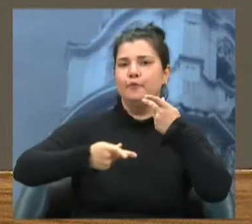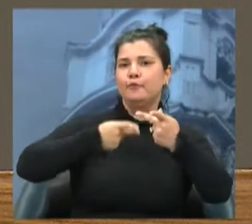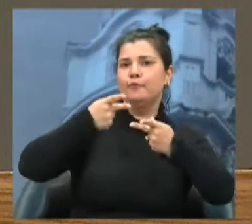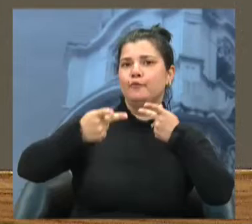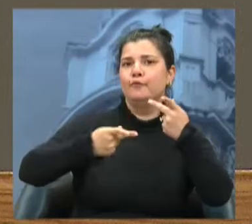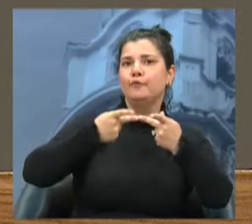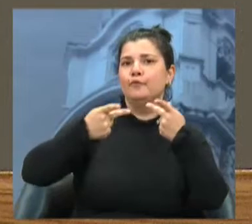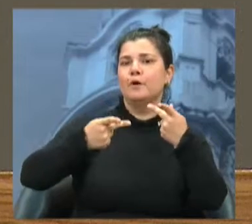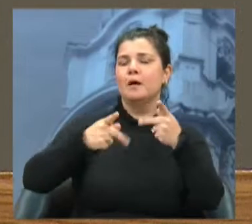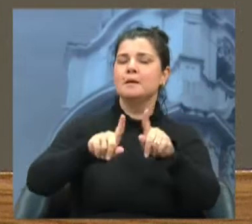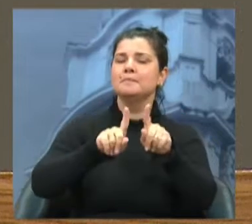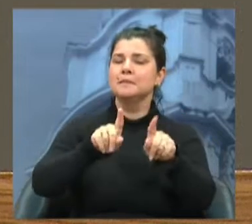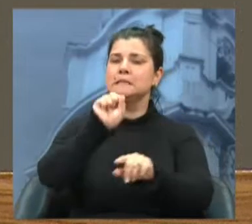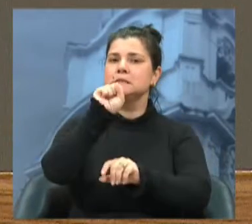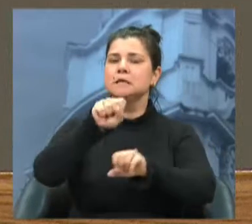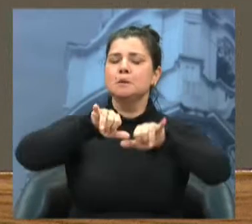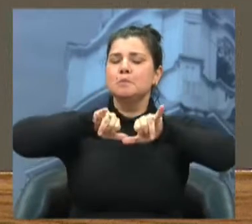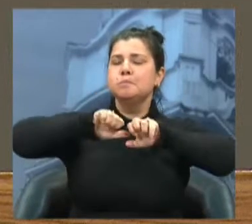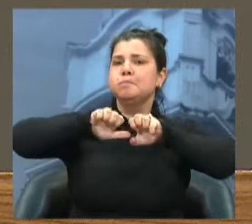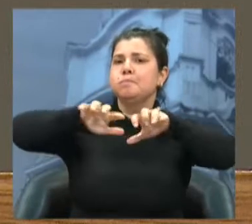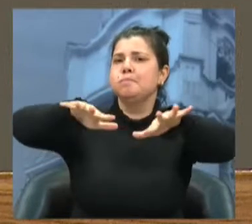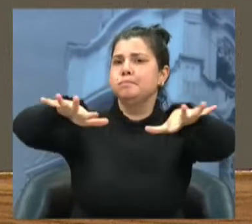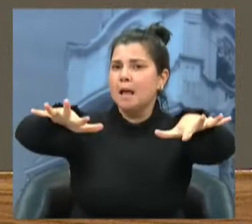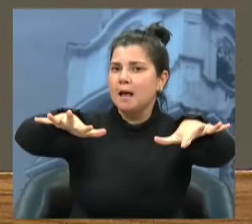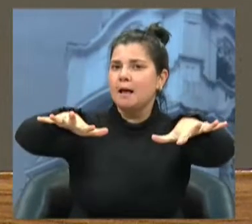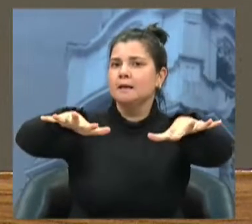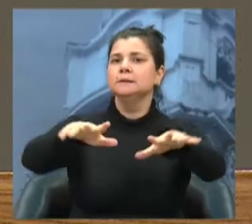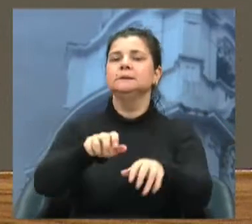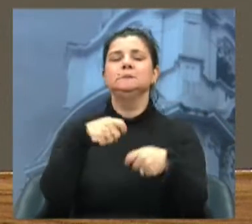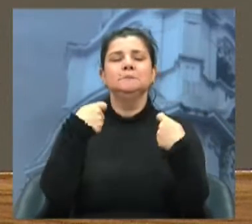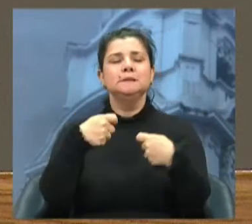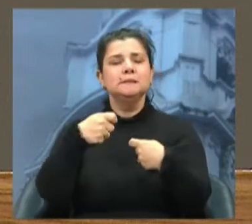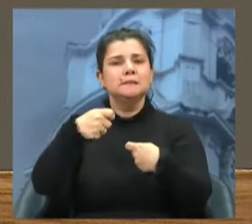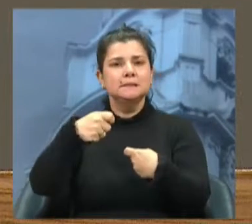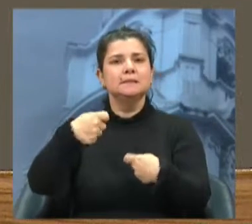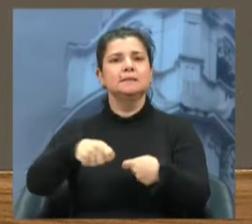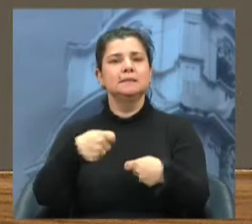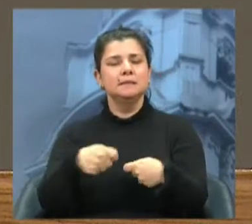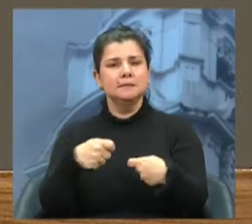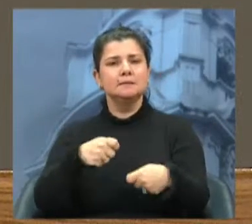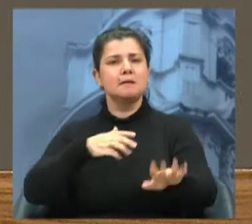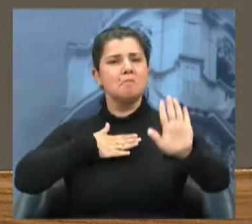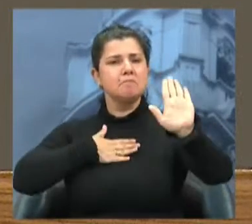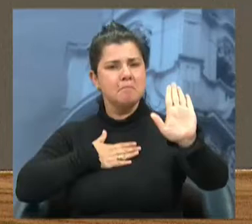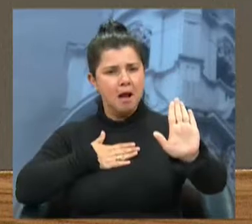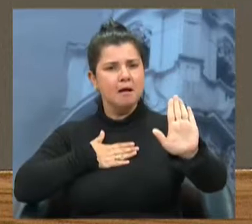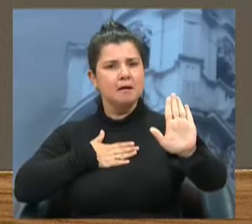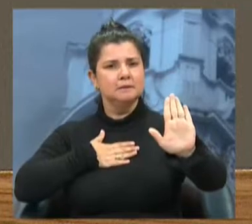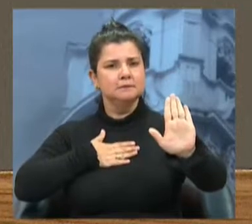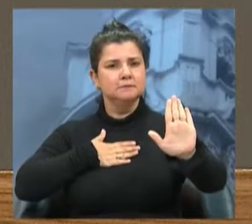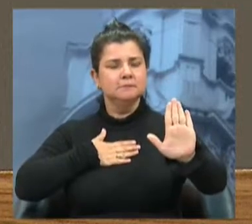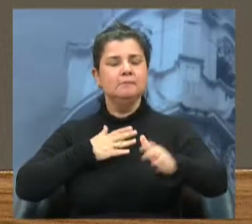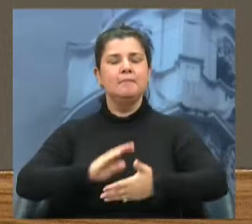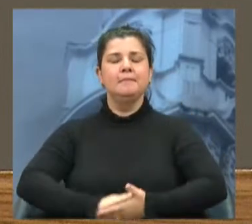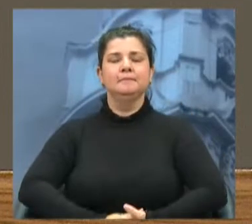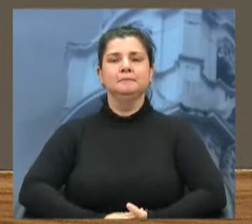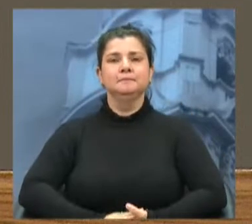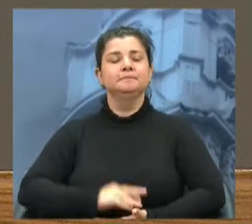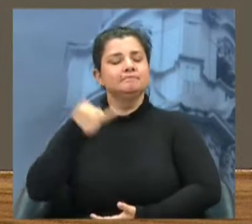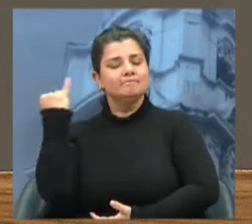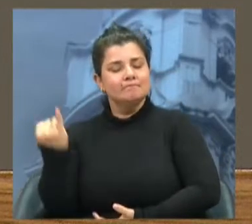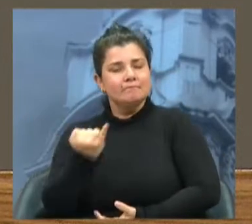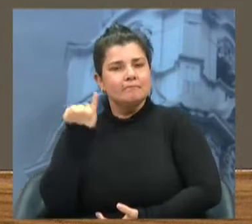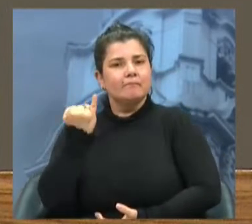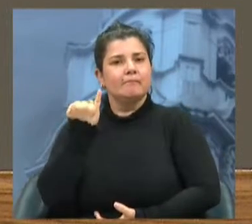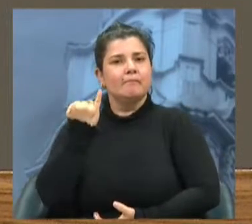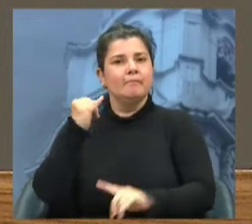falar publicamente, tem que dar o testemunho, eu dou meu testemunho aonde eu estou sempre, da importância